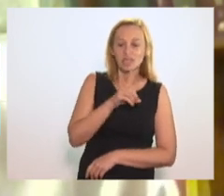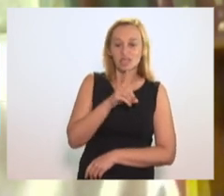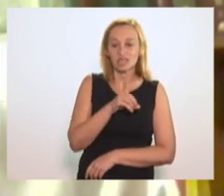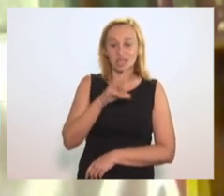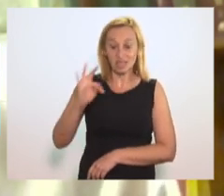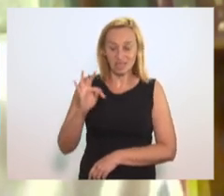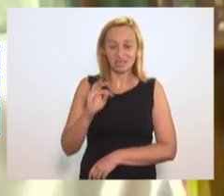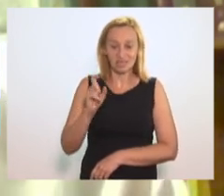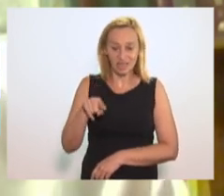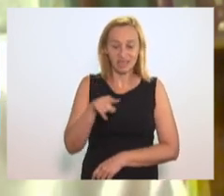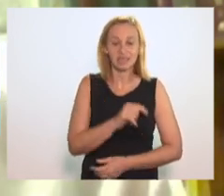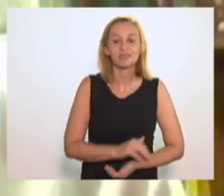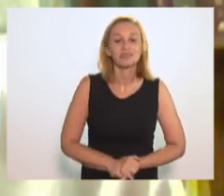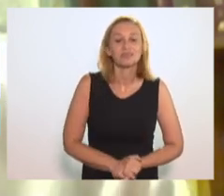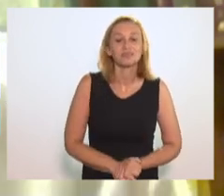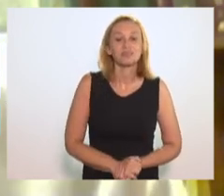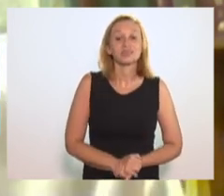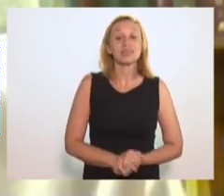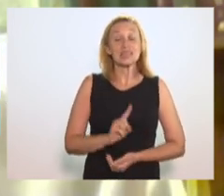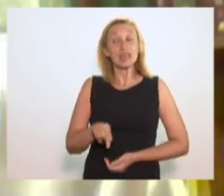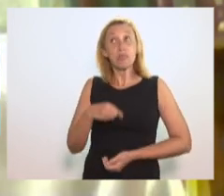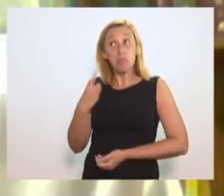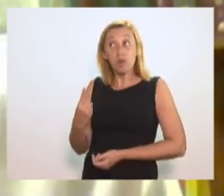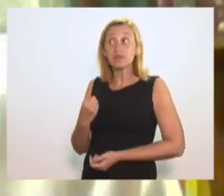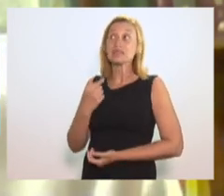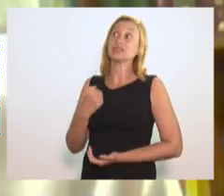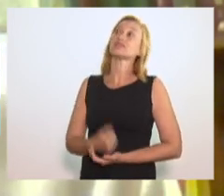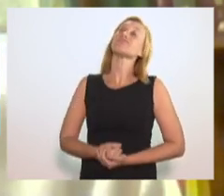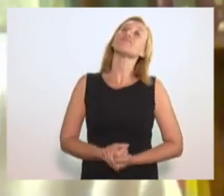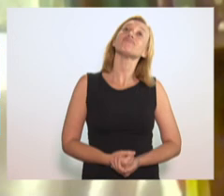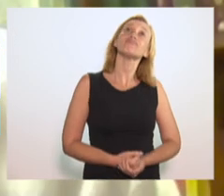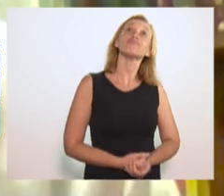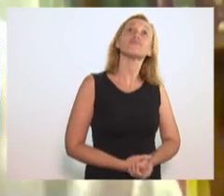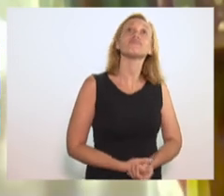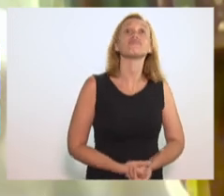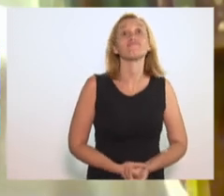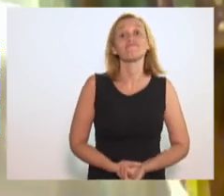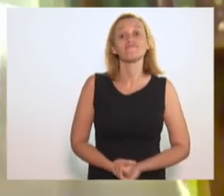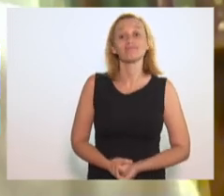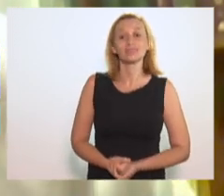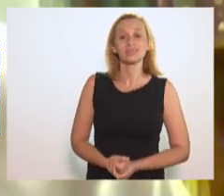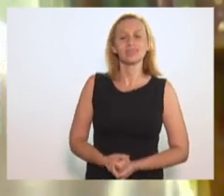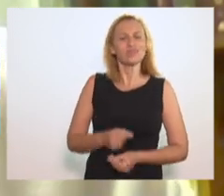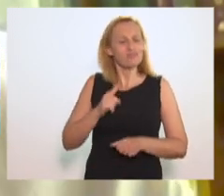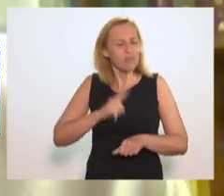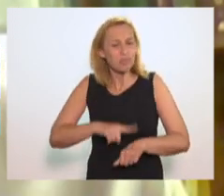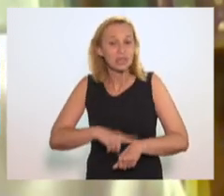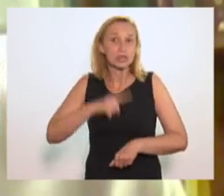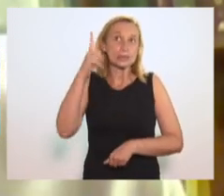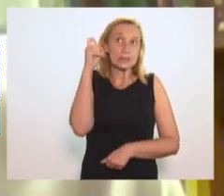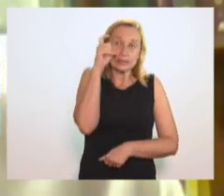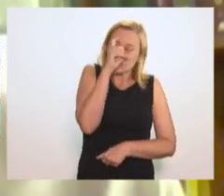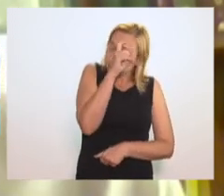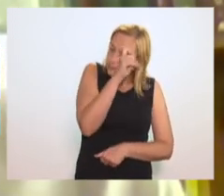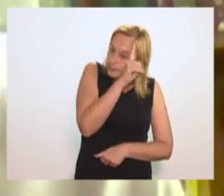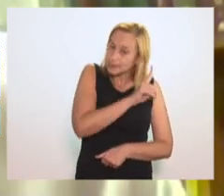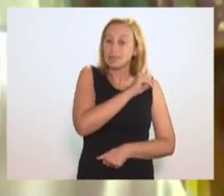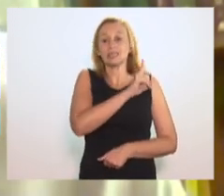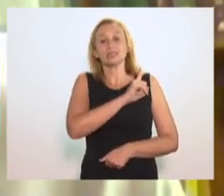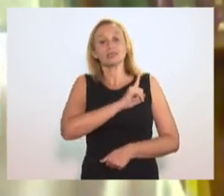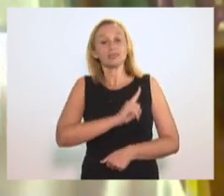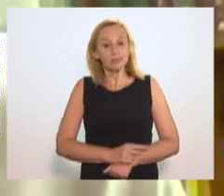e depois vieram os momentos mais difíceis que foi